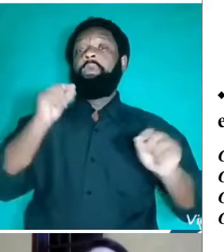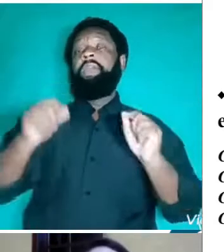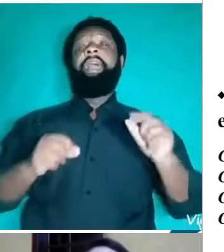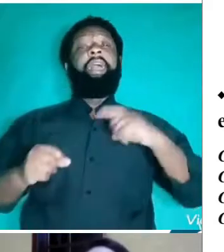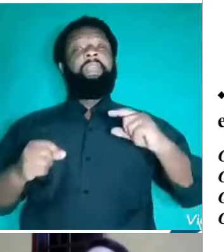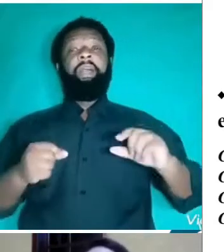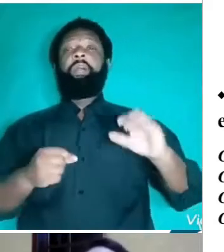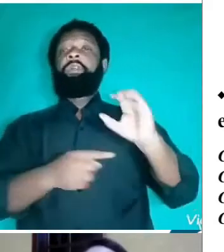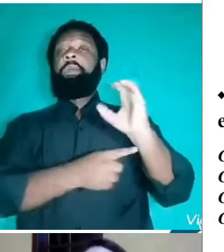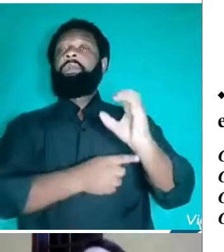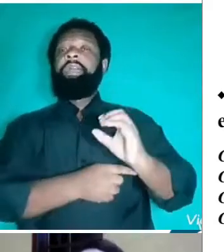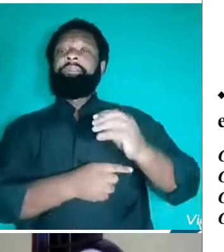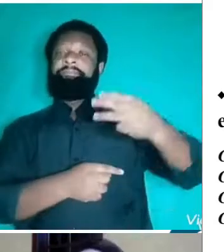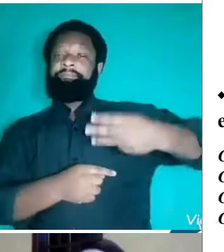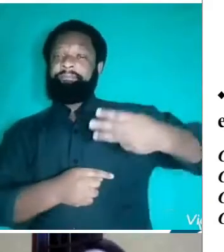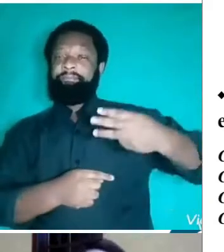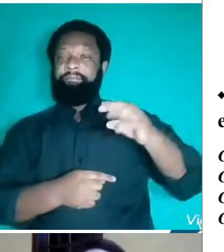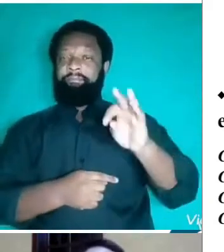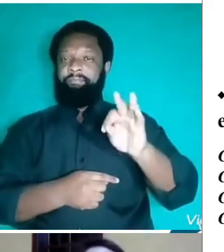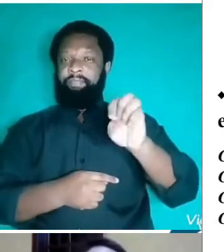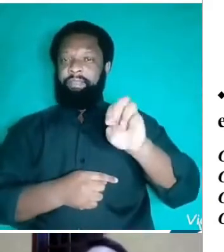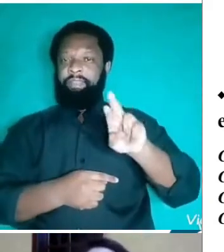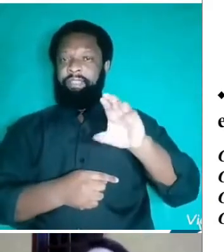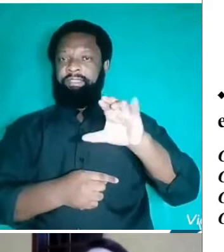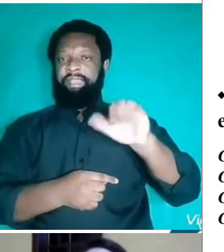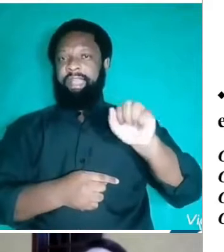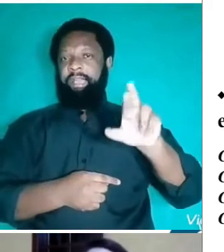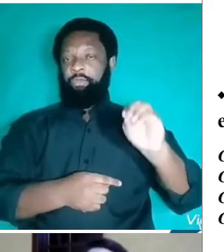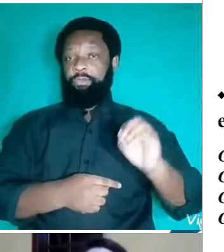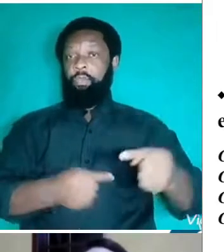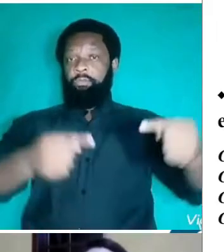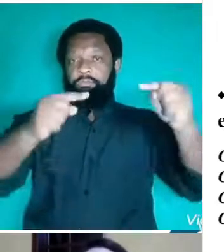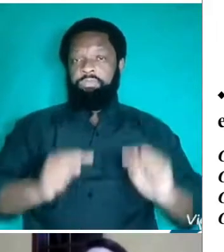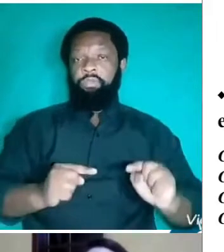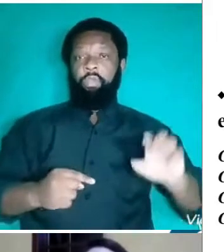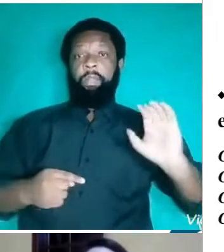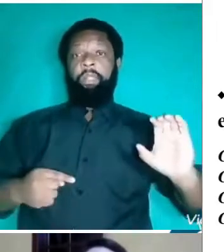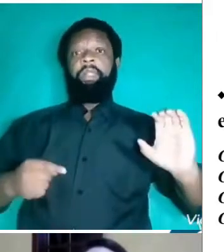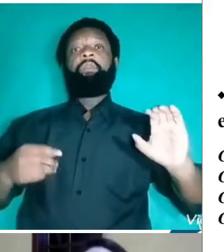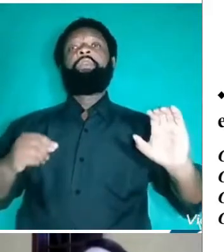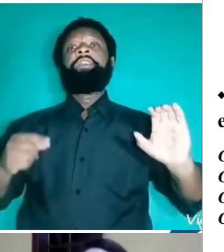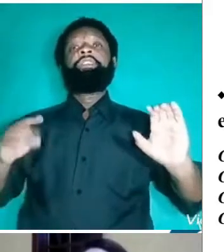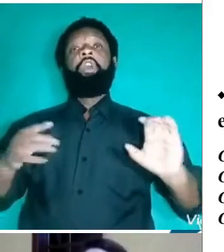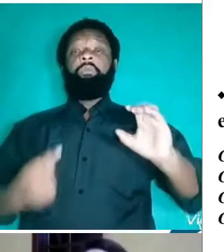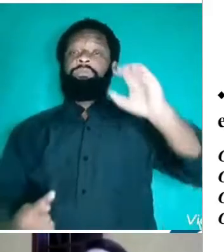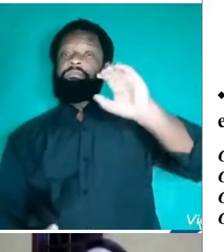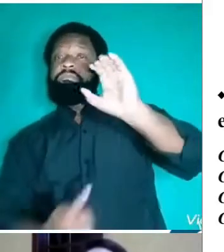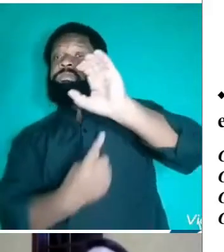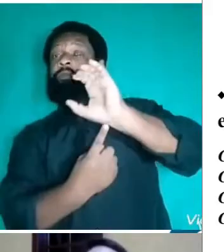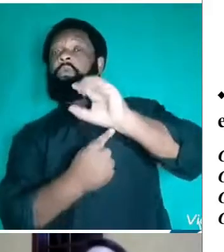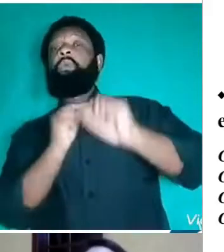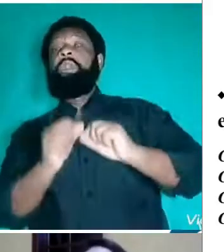esse. Então, ele é um carbono terciário. Esse aqui de baixo está ligado a apenas aquele de